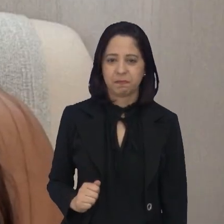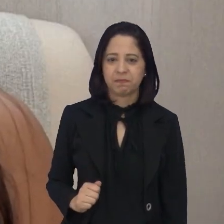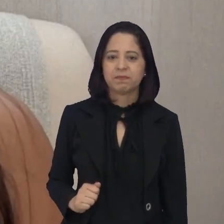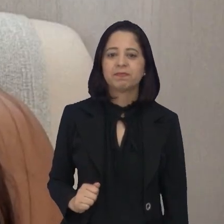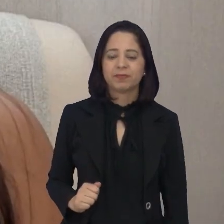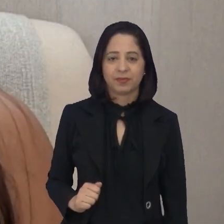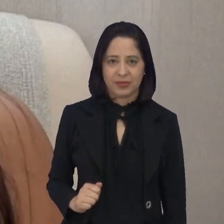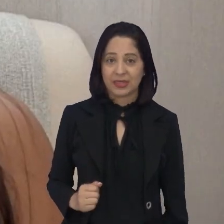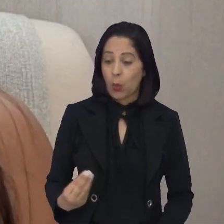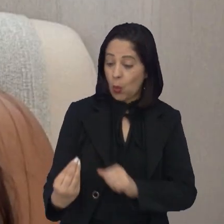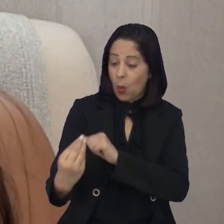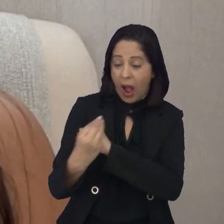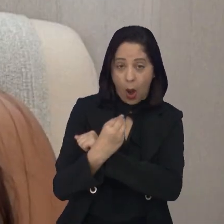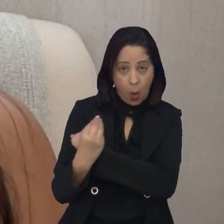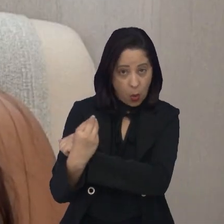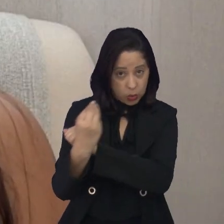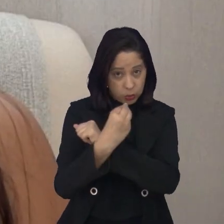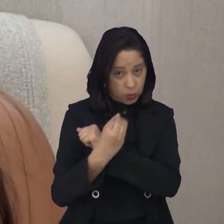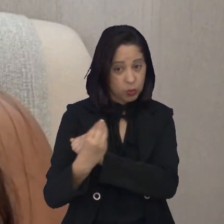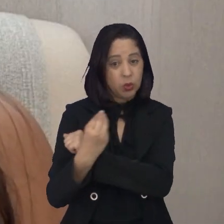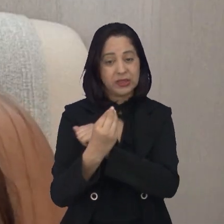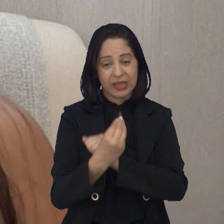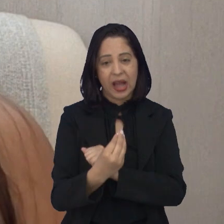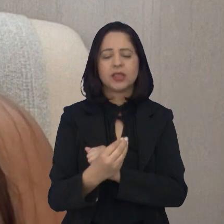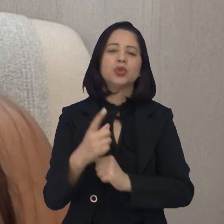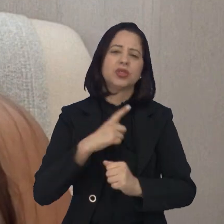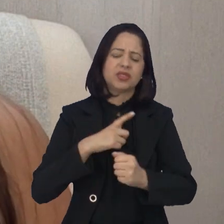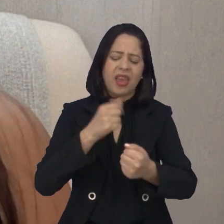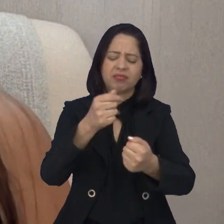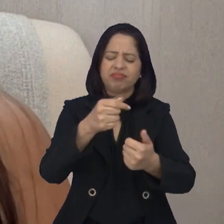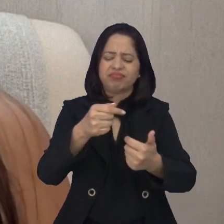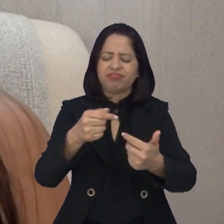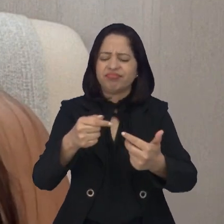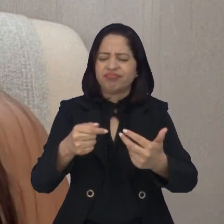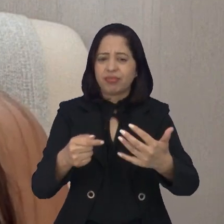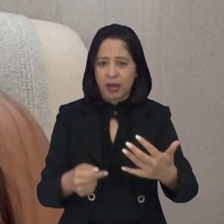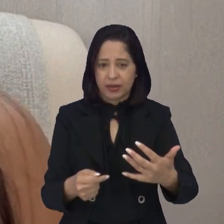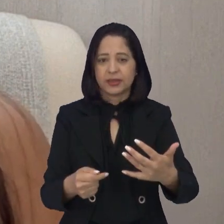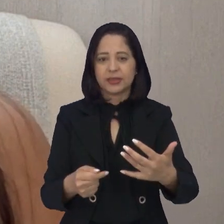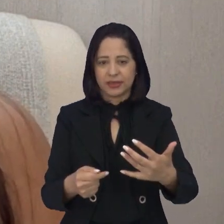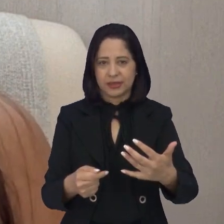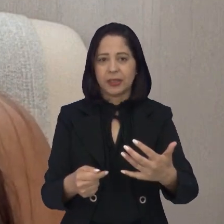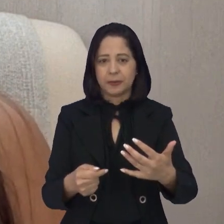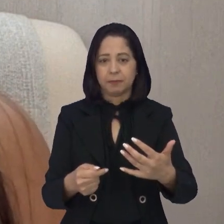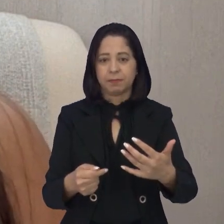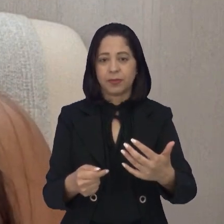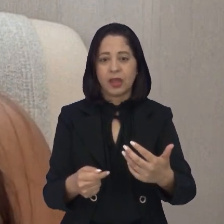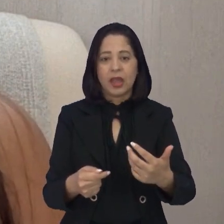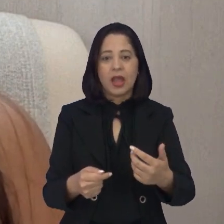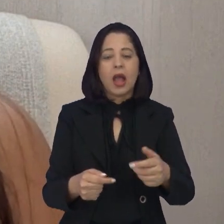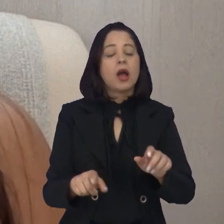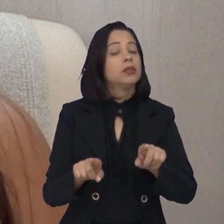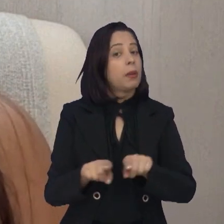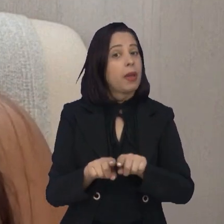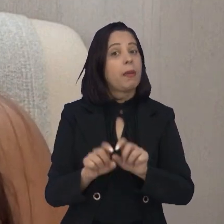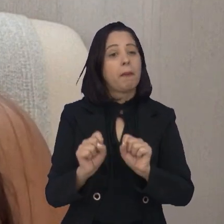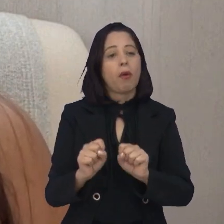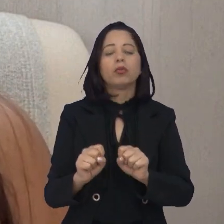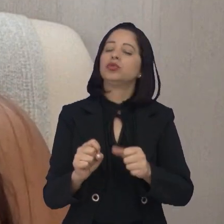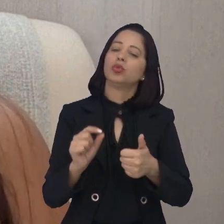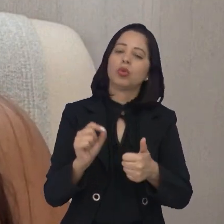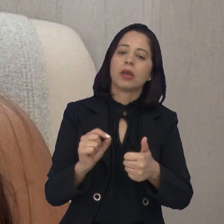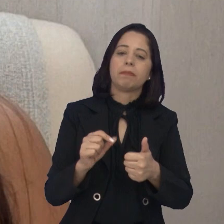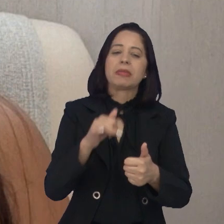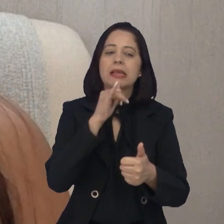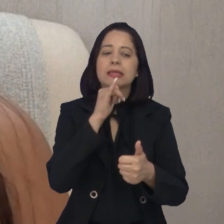Sim, autocuidado a gente pode também associar a uma autoconexão. Então, a partir